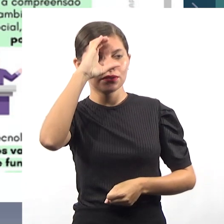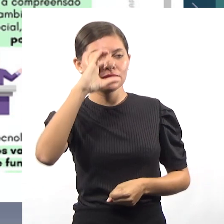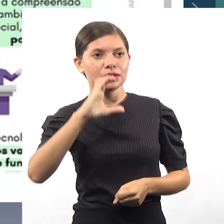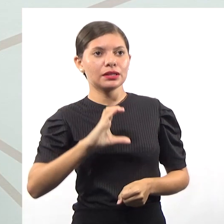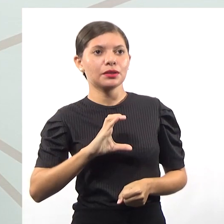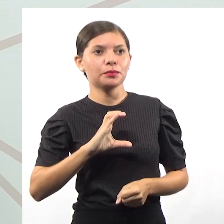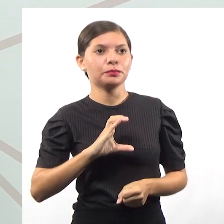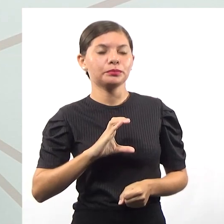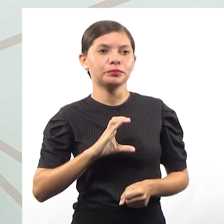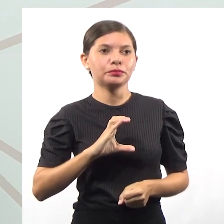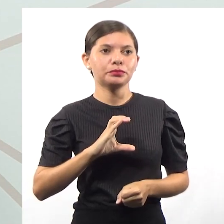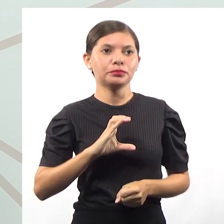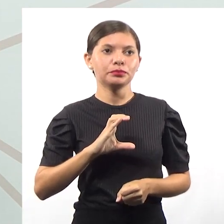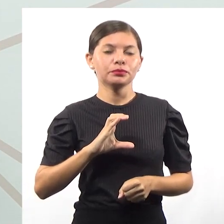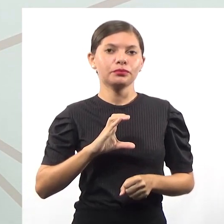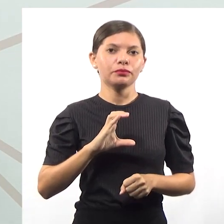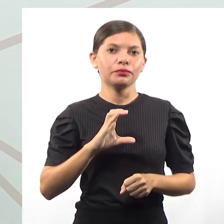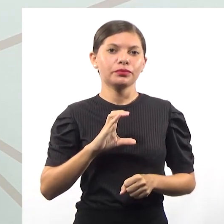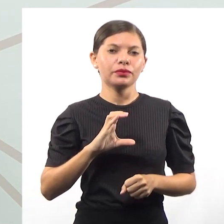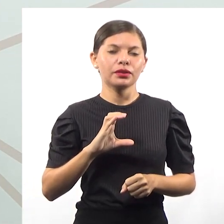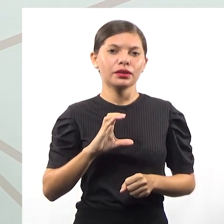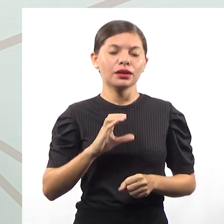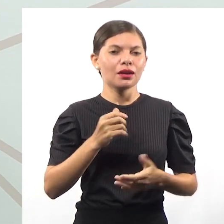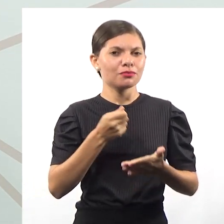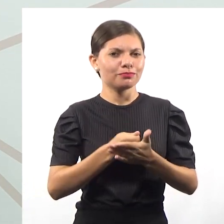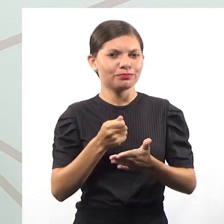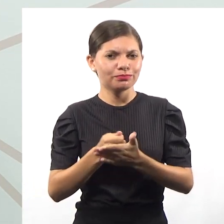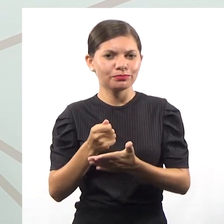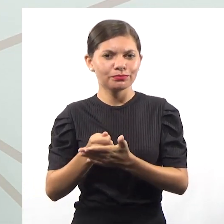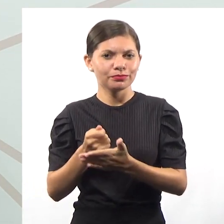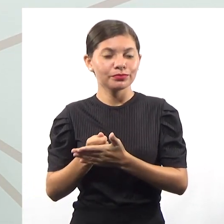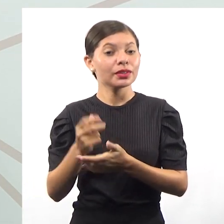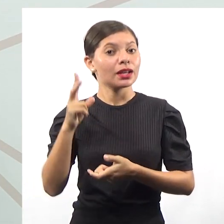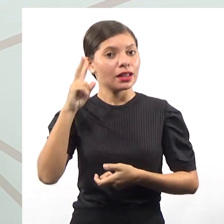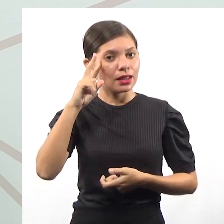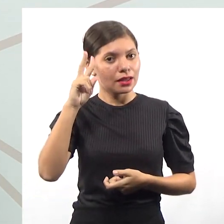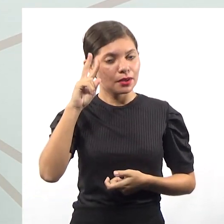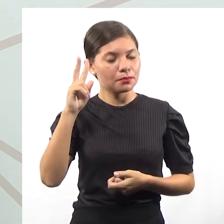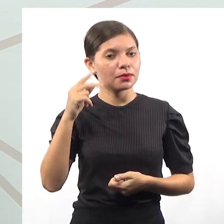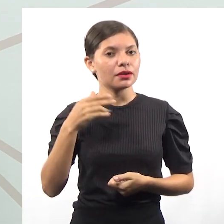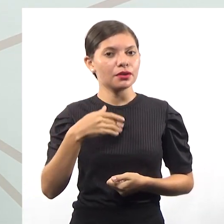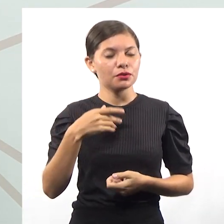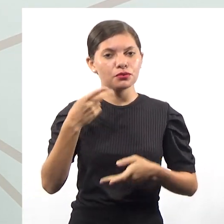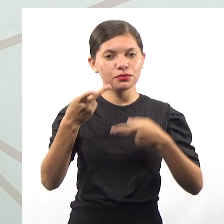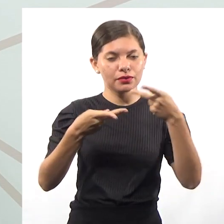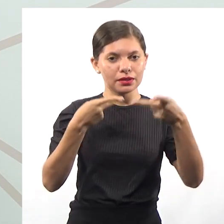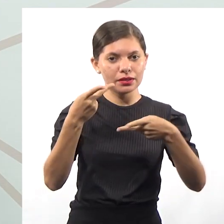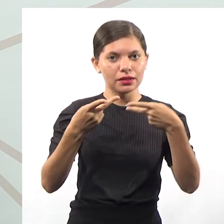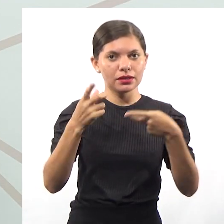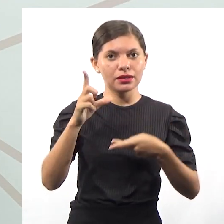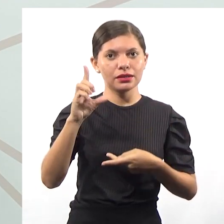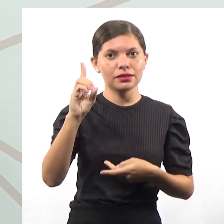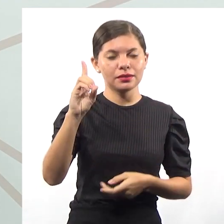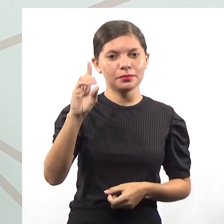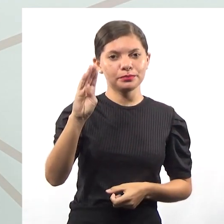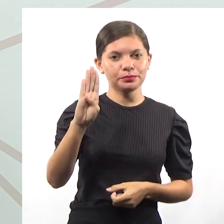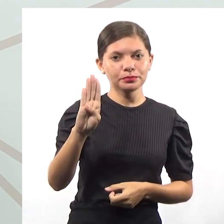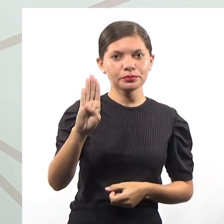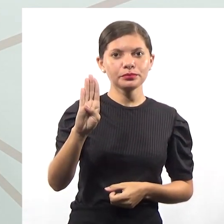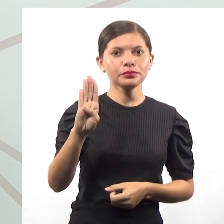Portanto, o ensino fundamental, ele é obrigatório. Lembra que eu falei? A LDB, ela foi uma das